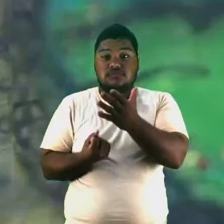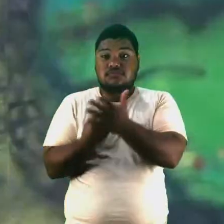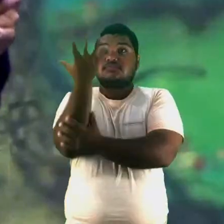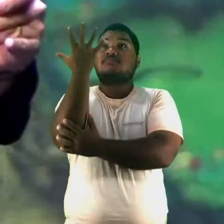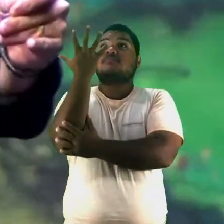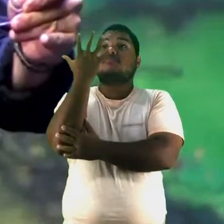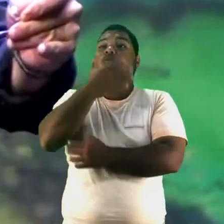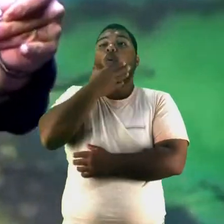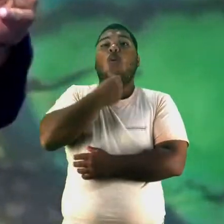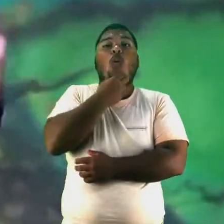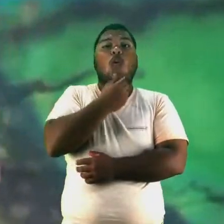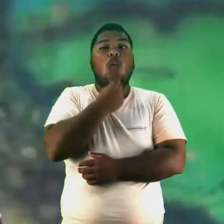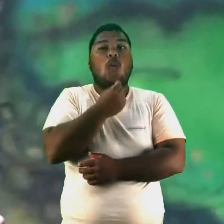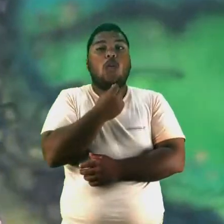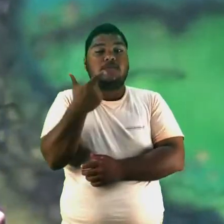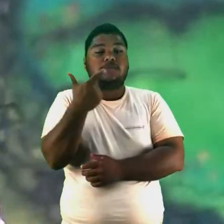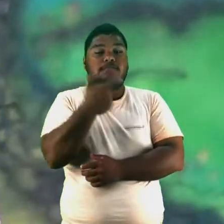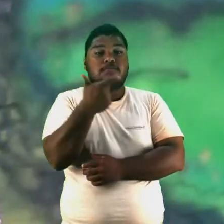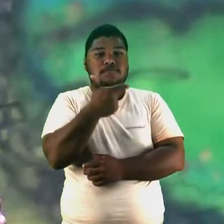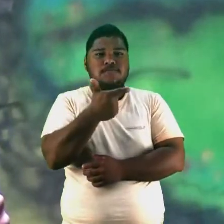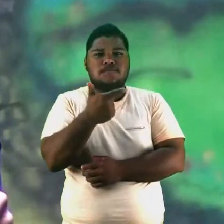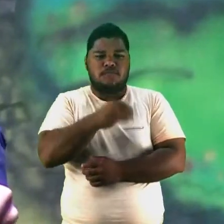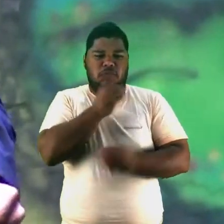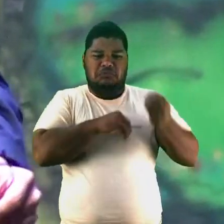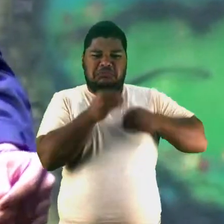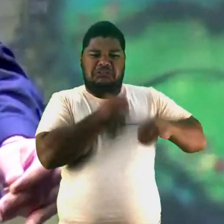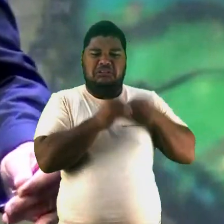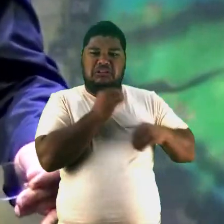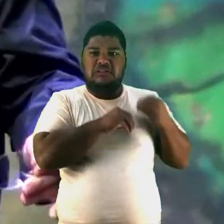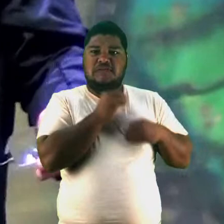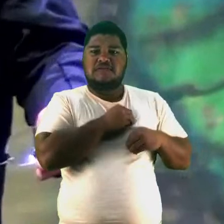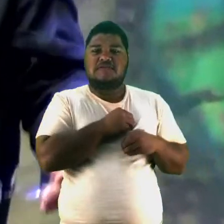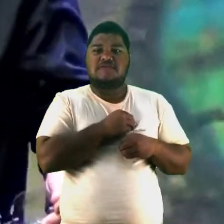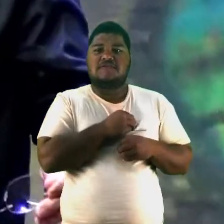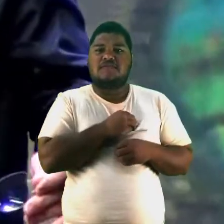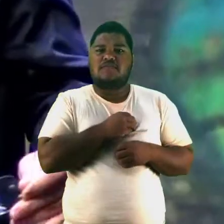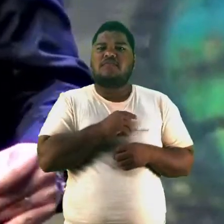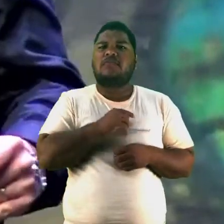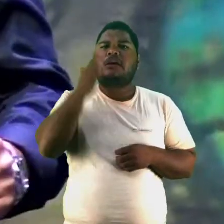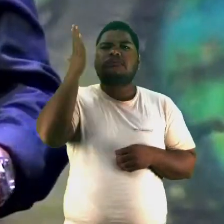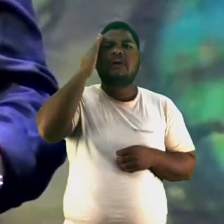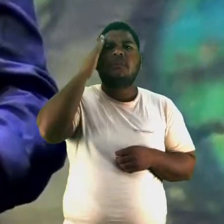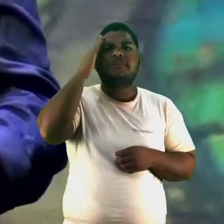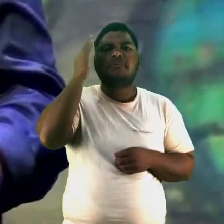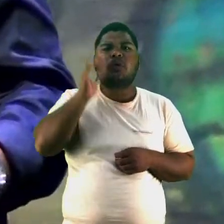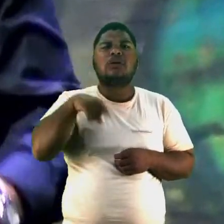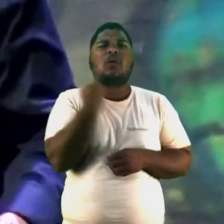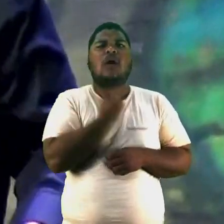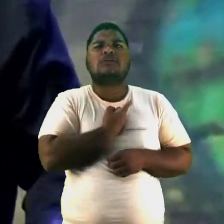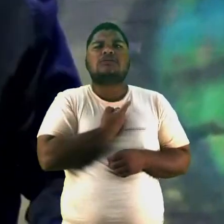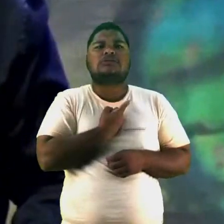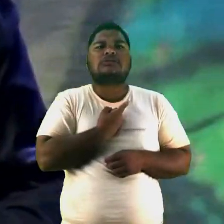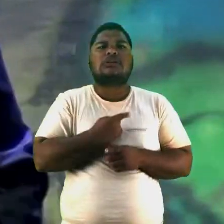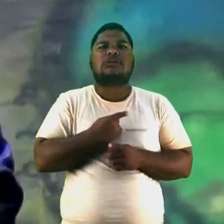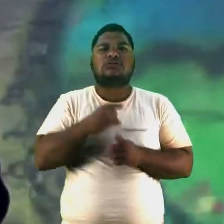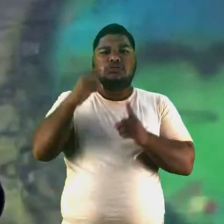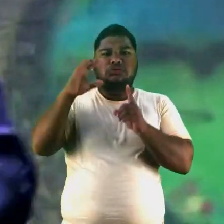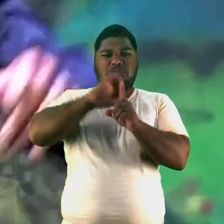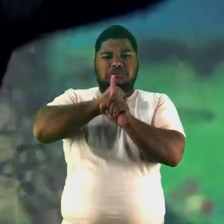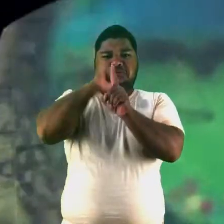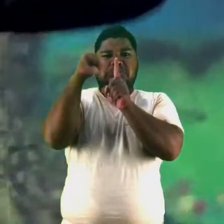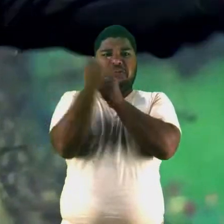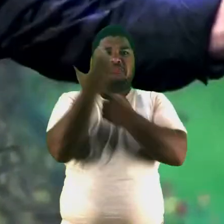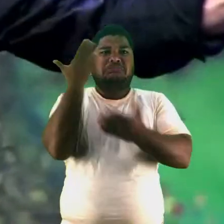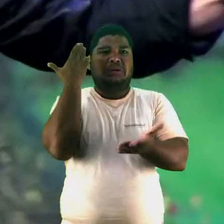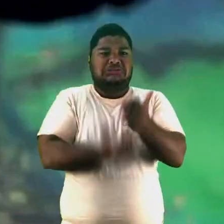a segunda fase, o pecado. Sabe por que nós estamos com uma sociedade tão perdida? Por